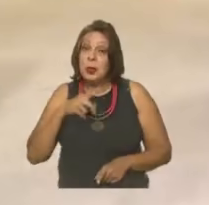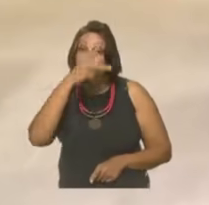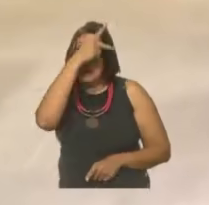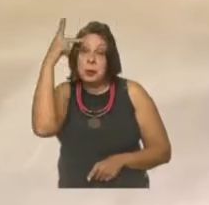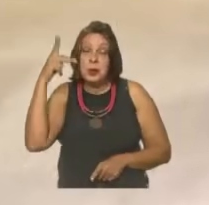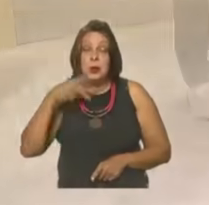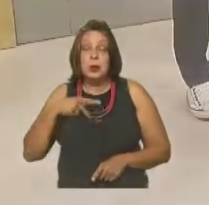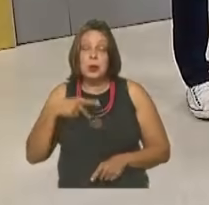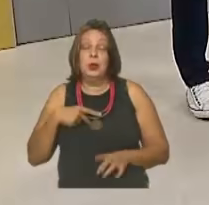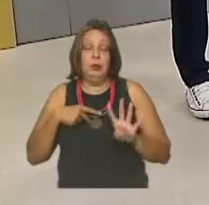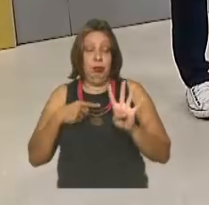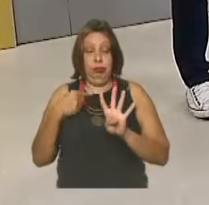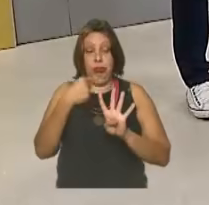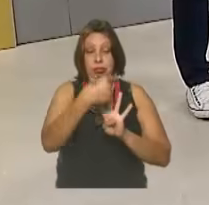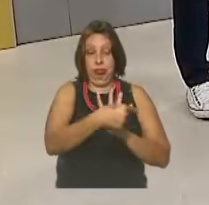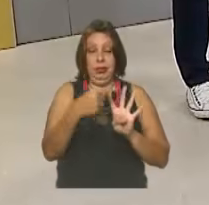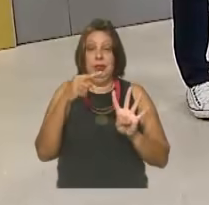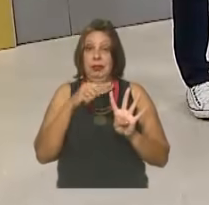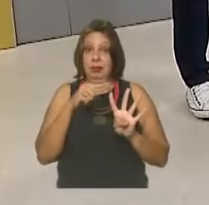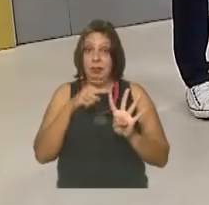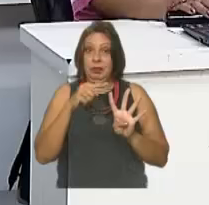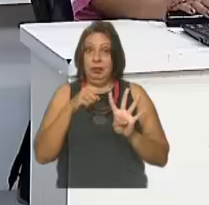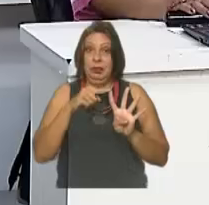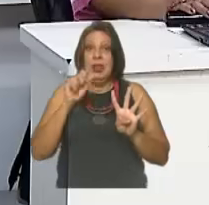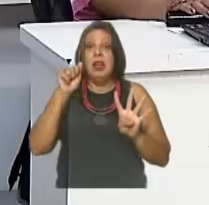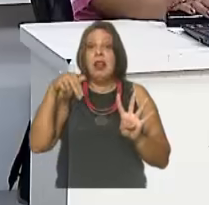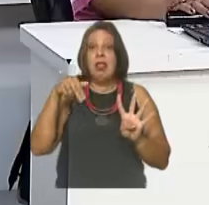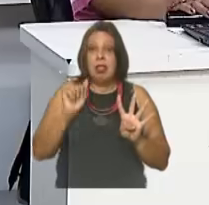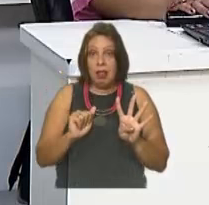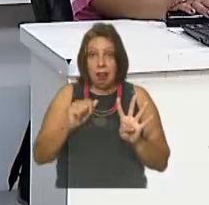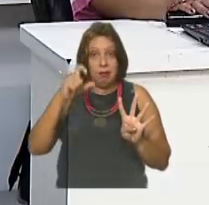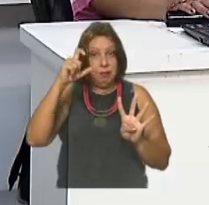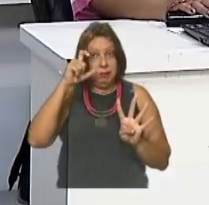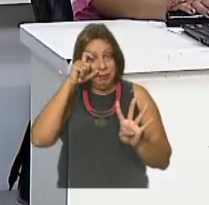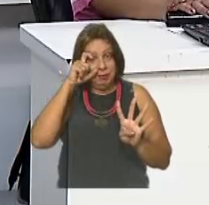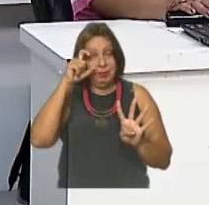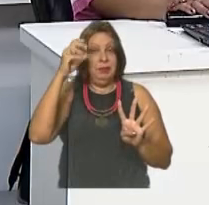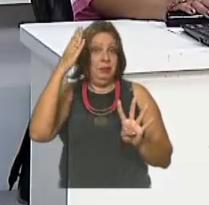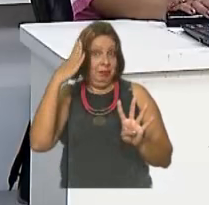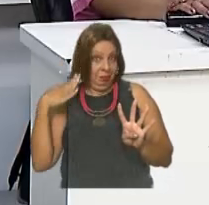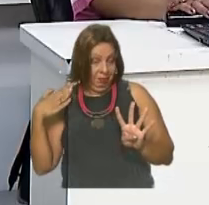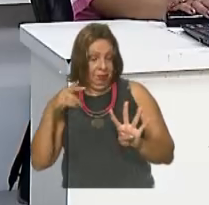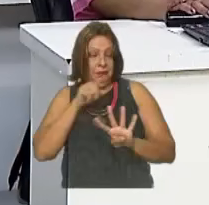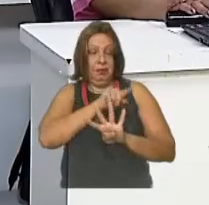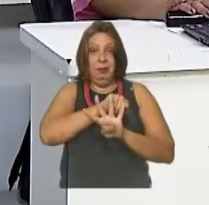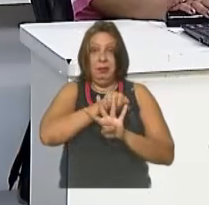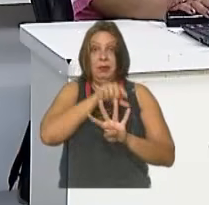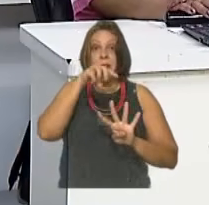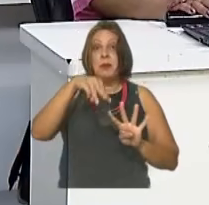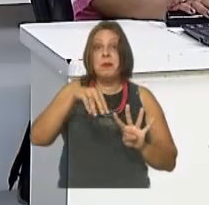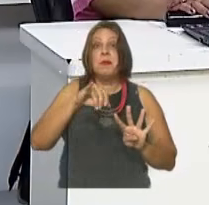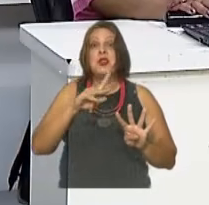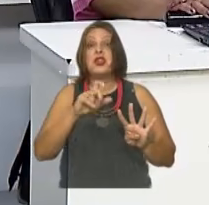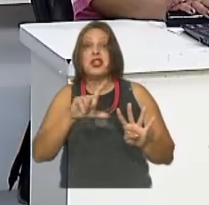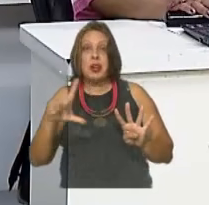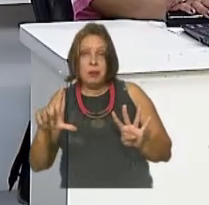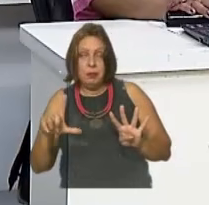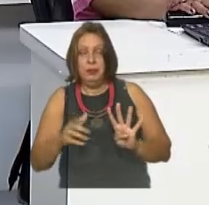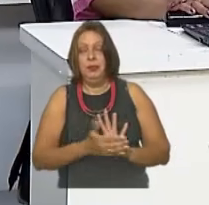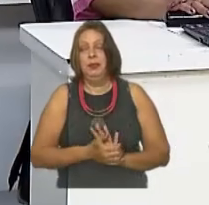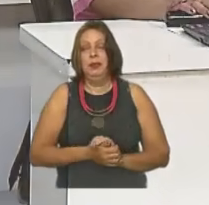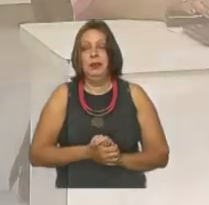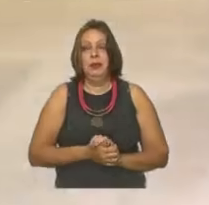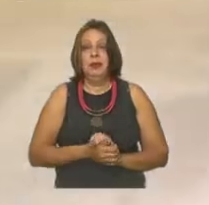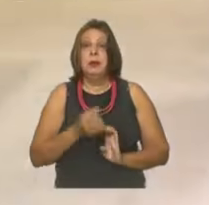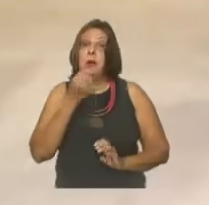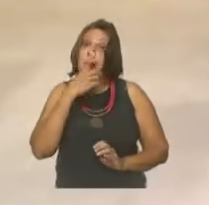A Ana Carolina de Jesus, ela que é auditora do GAC Sergipe. O Michel Andrade, auditor independente aqui também. É isso aí, né?